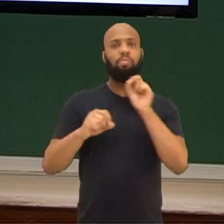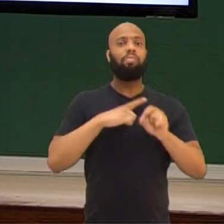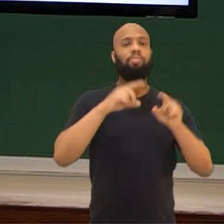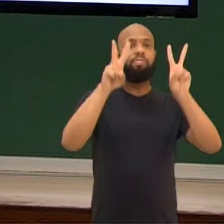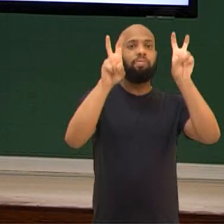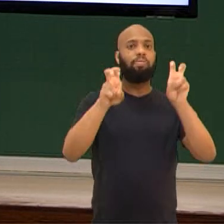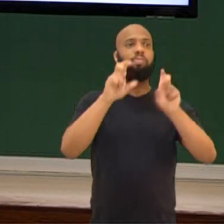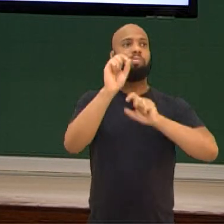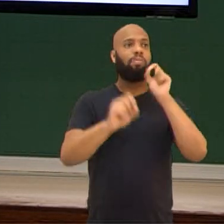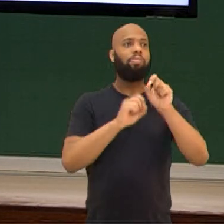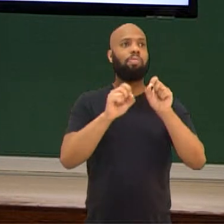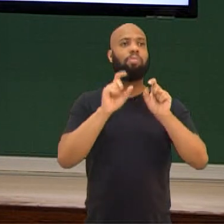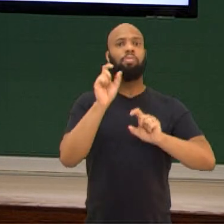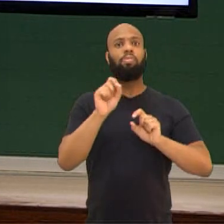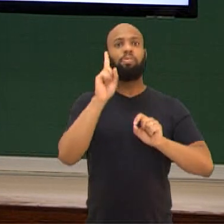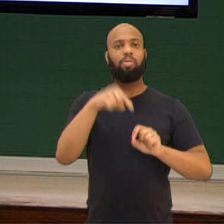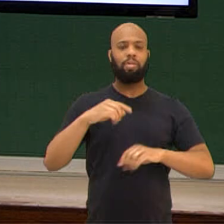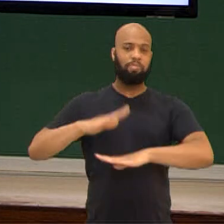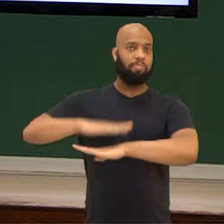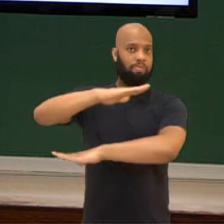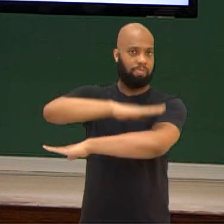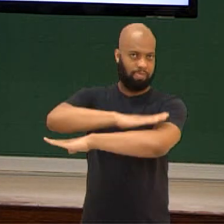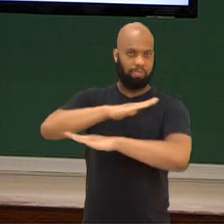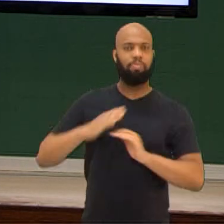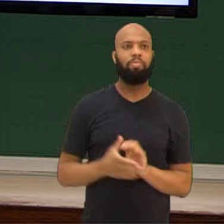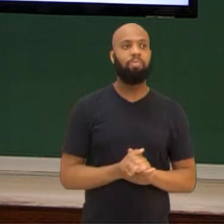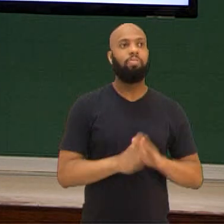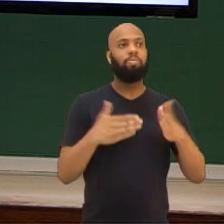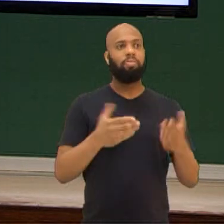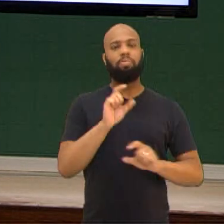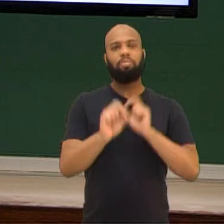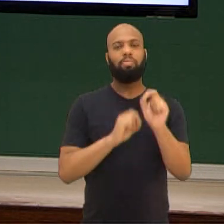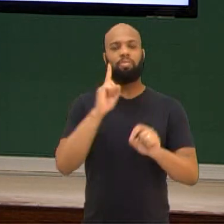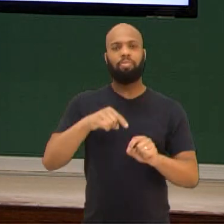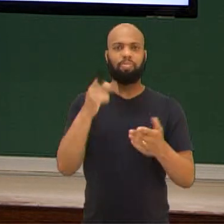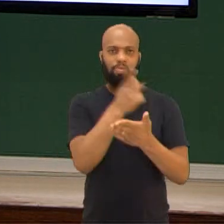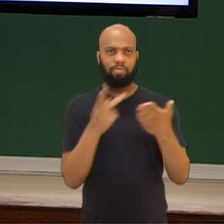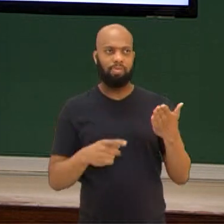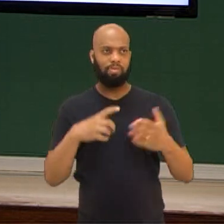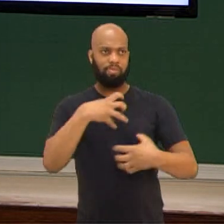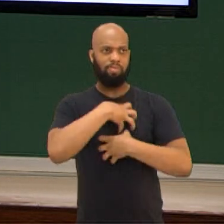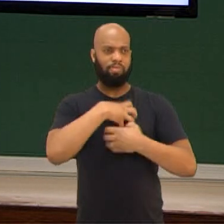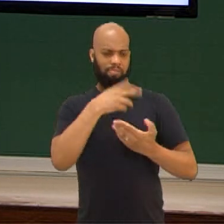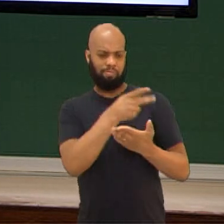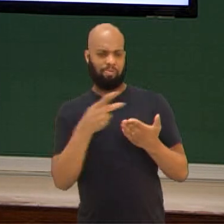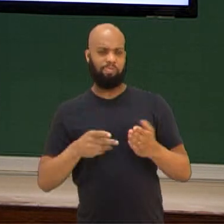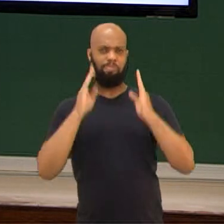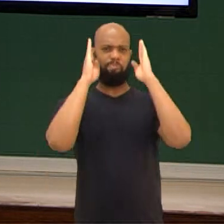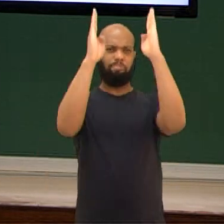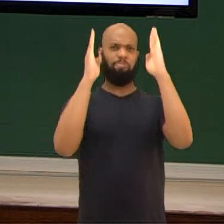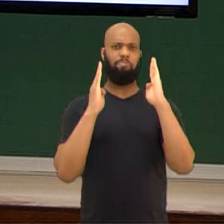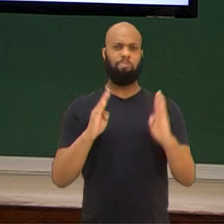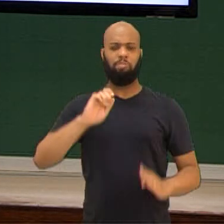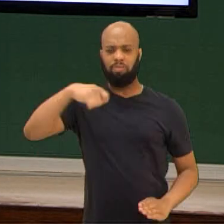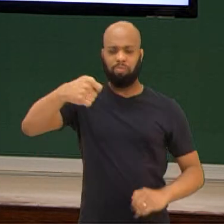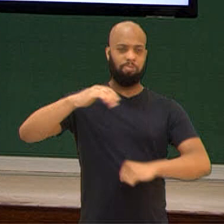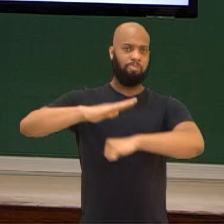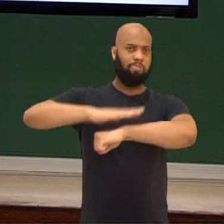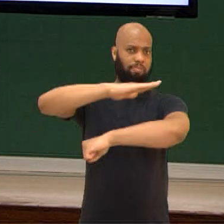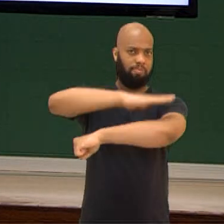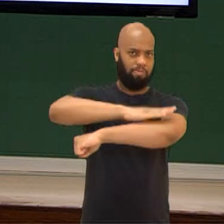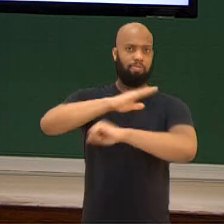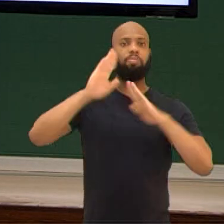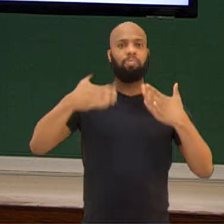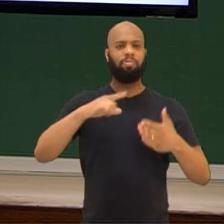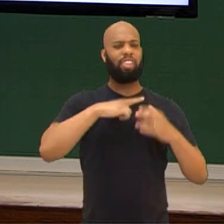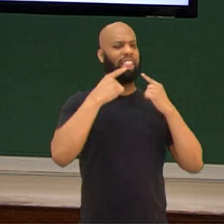da poesia, o título da poesia era O Sapo. Era uma poesia totalmente parnasianista, falando sobre o sapo. Então